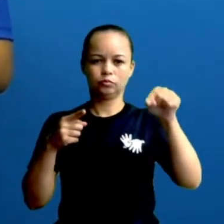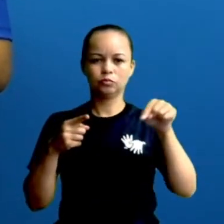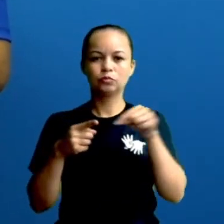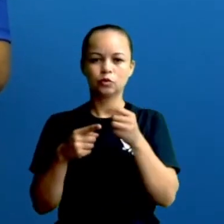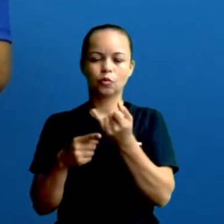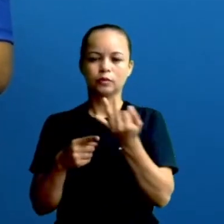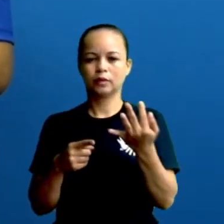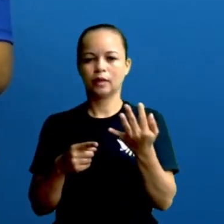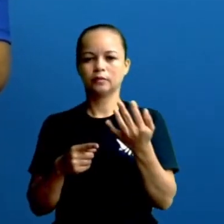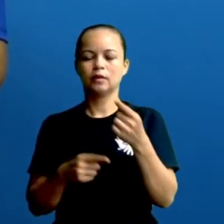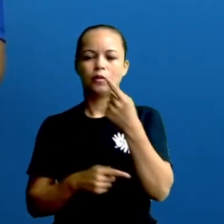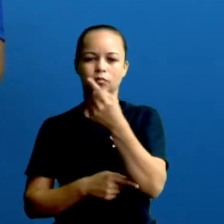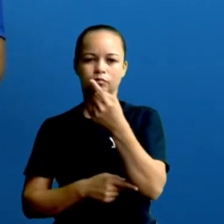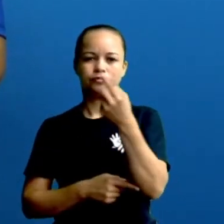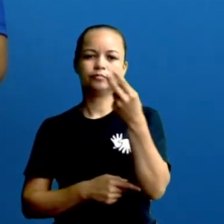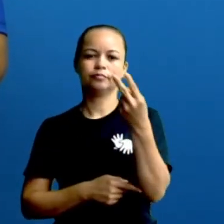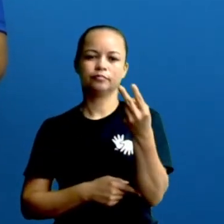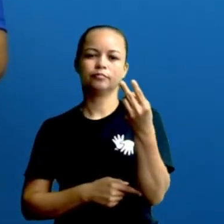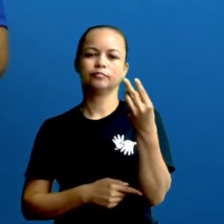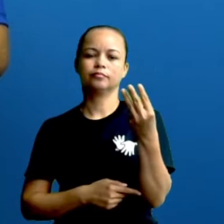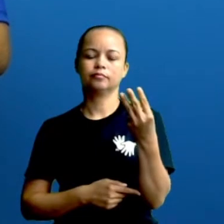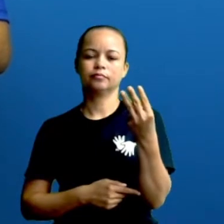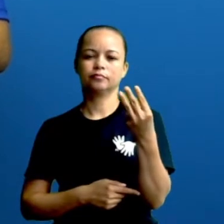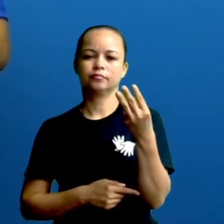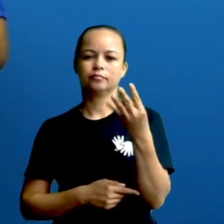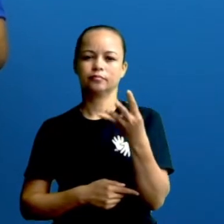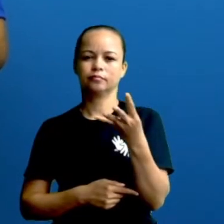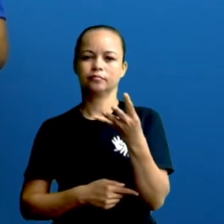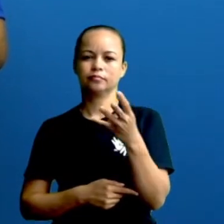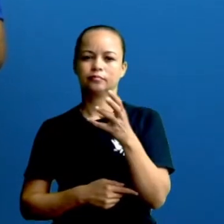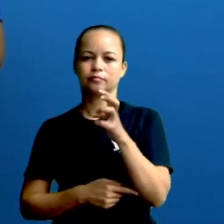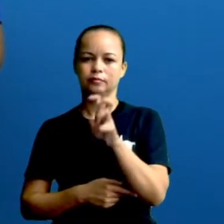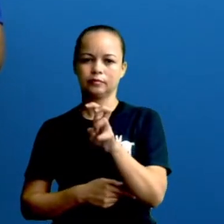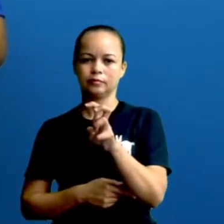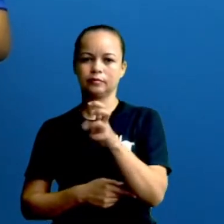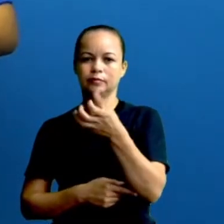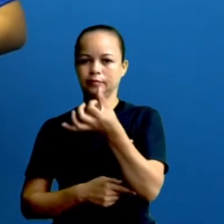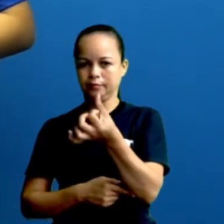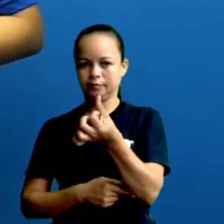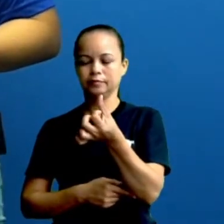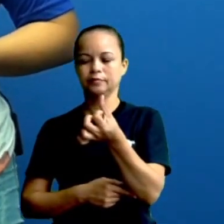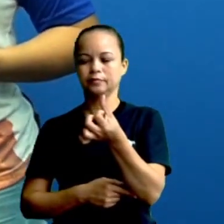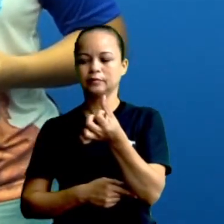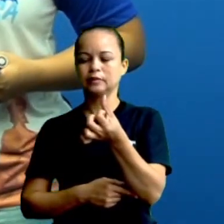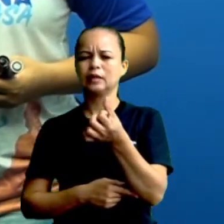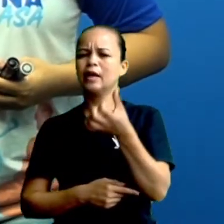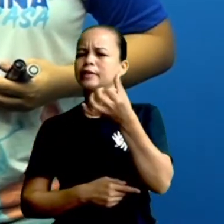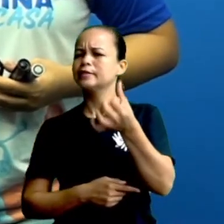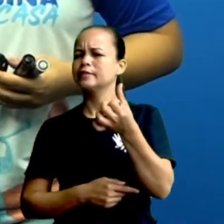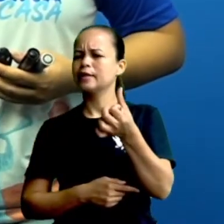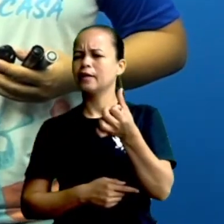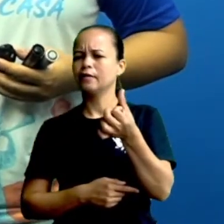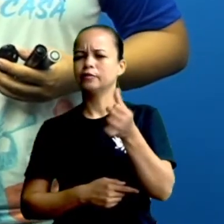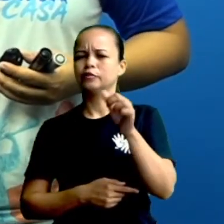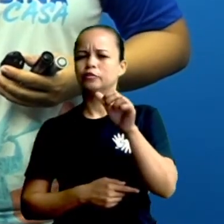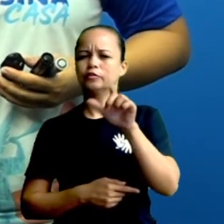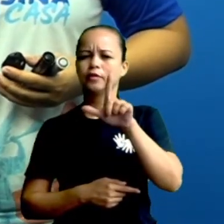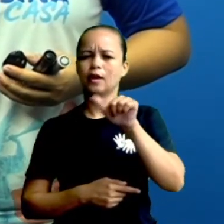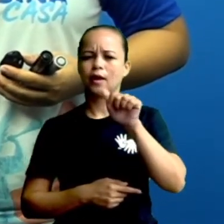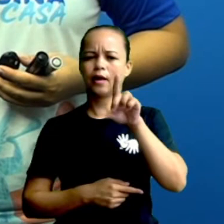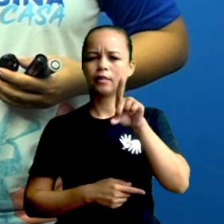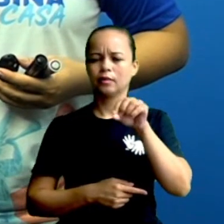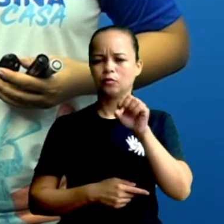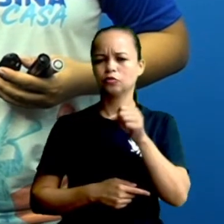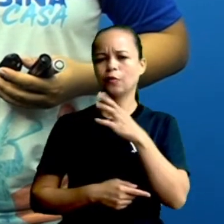contar. 1, 2, 3, 4, 5, 6. 6 lados. É